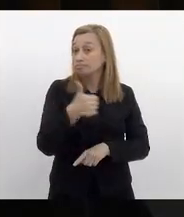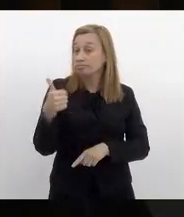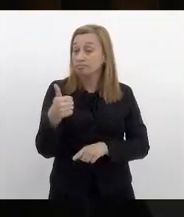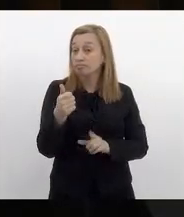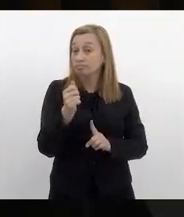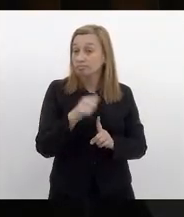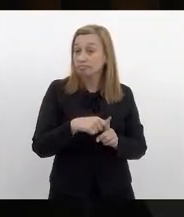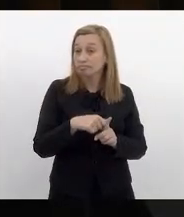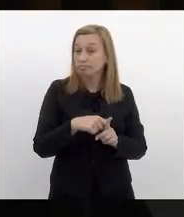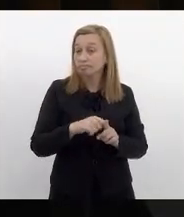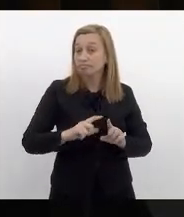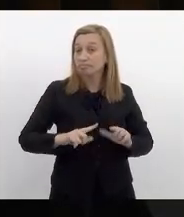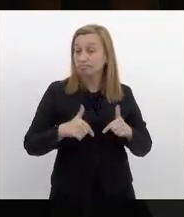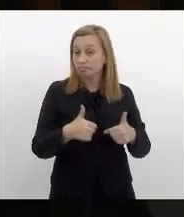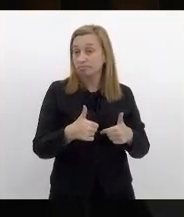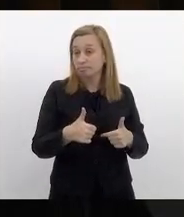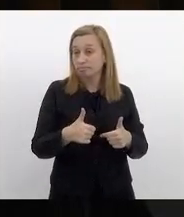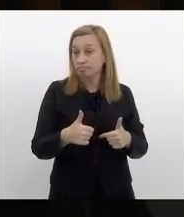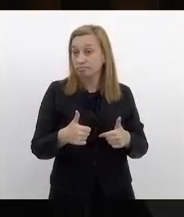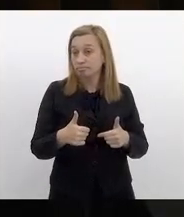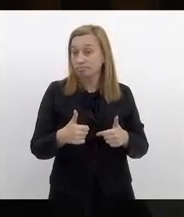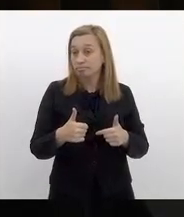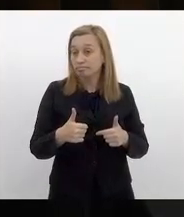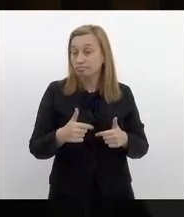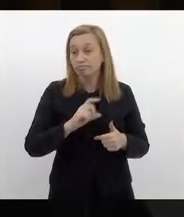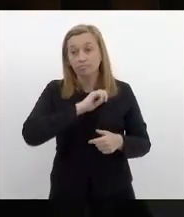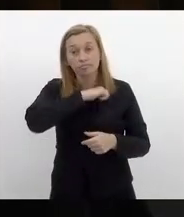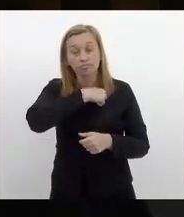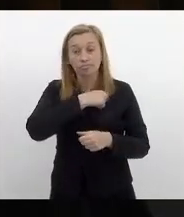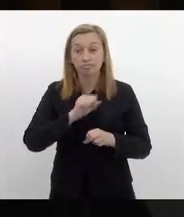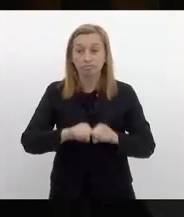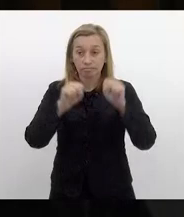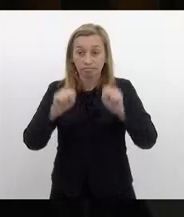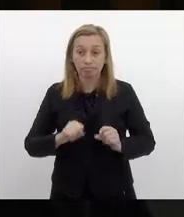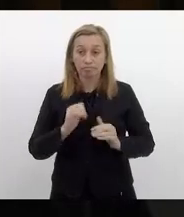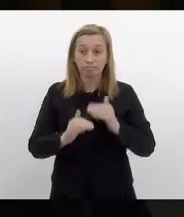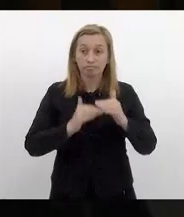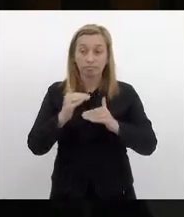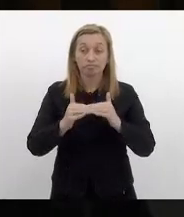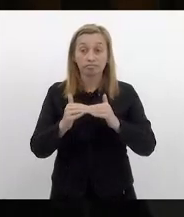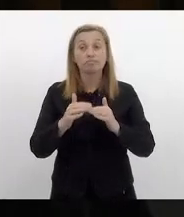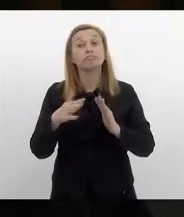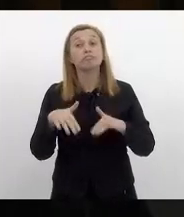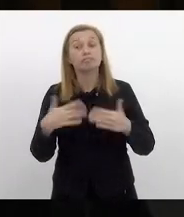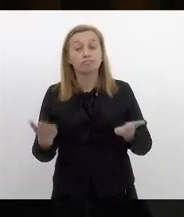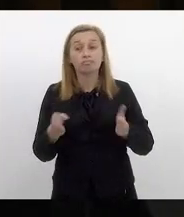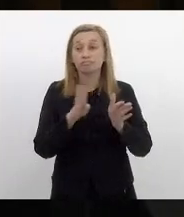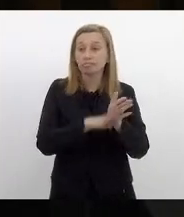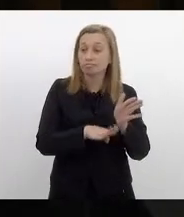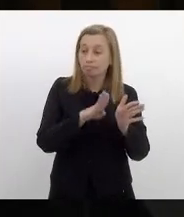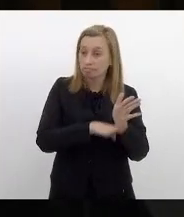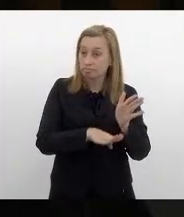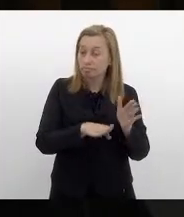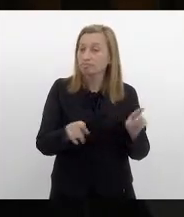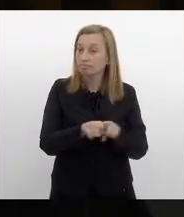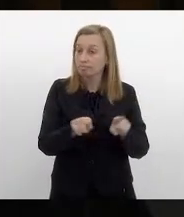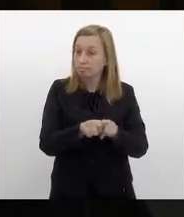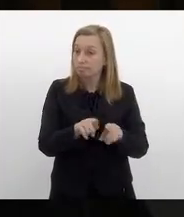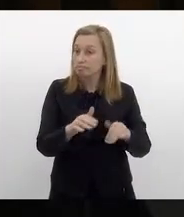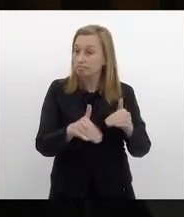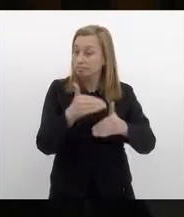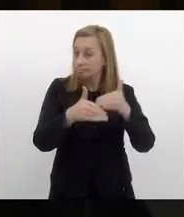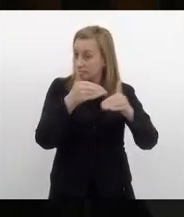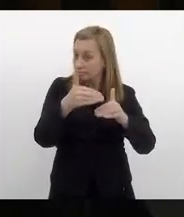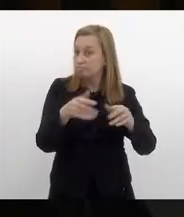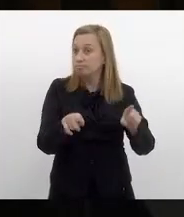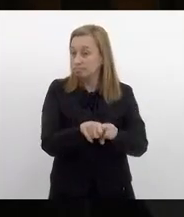mês atípico, onde a receita está ascendente. Logo, as despesas empenhadas também serão